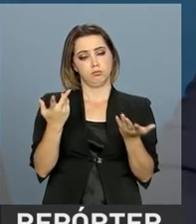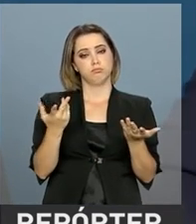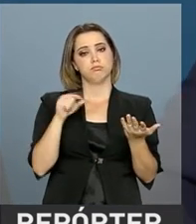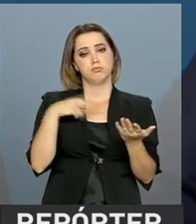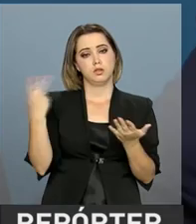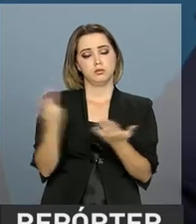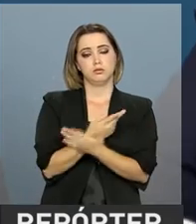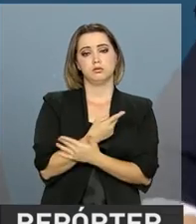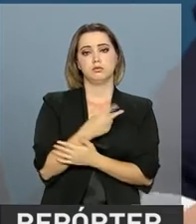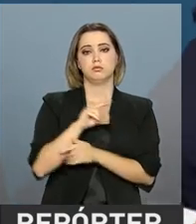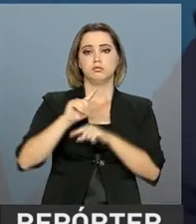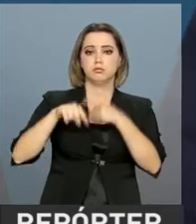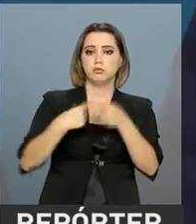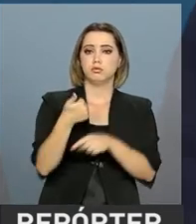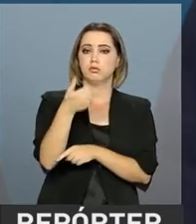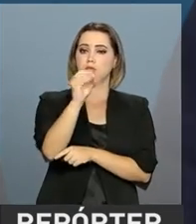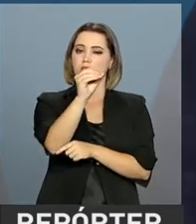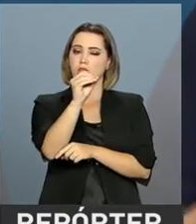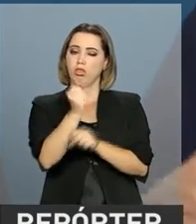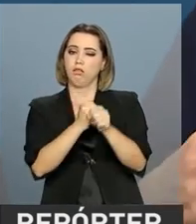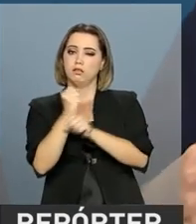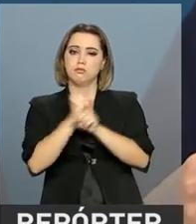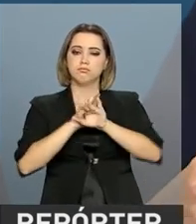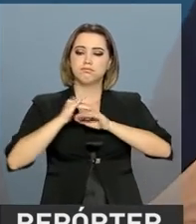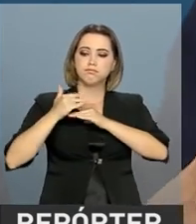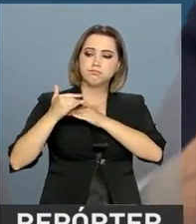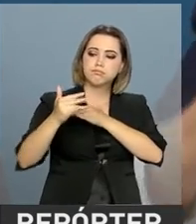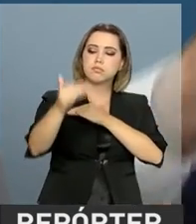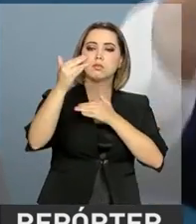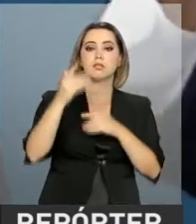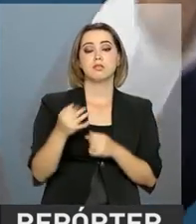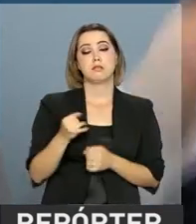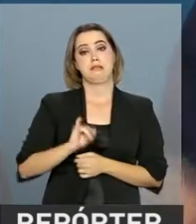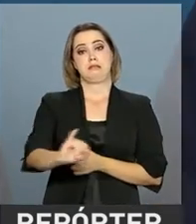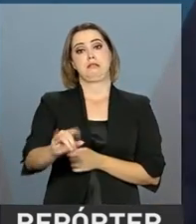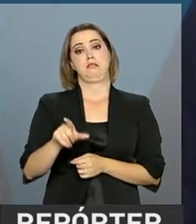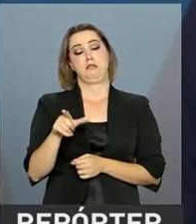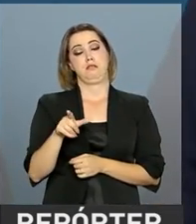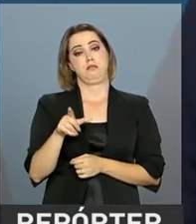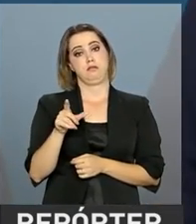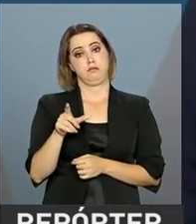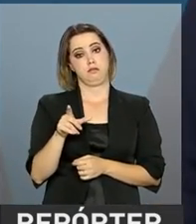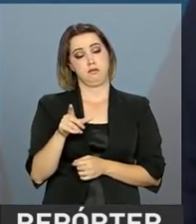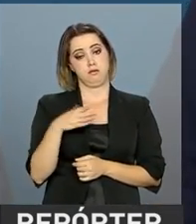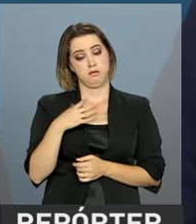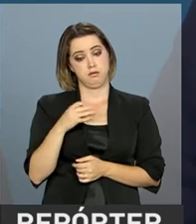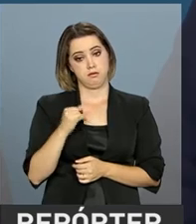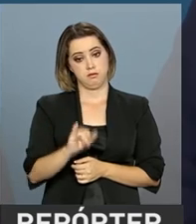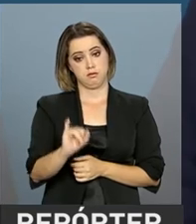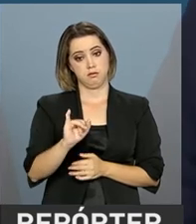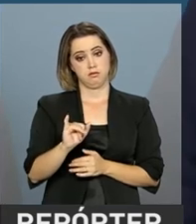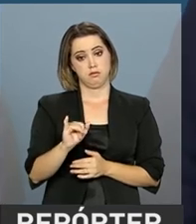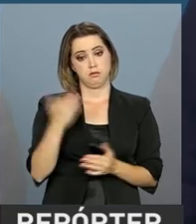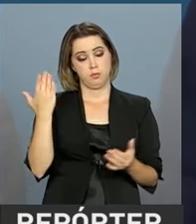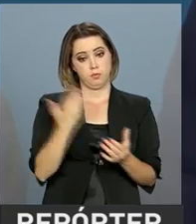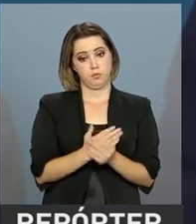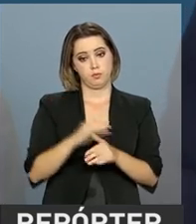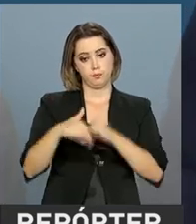durar as próximas décadas caso de fato a esse esse processo prossiga nos próximos